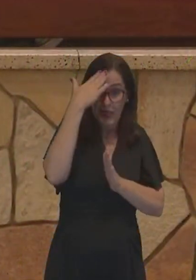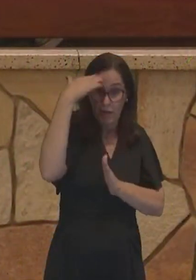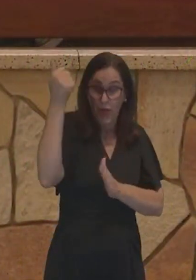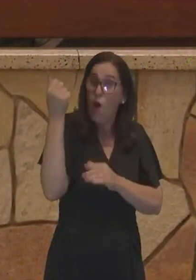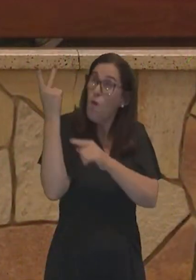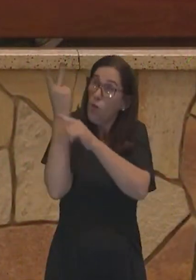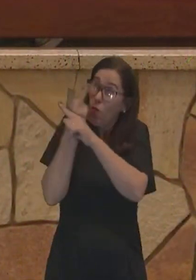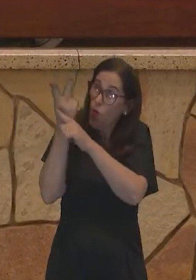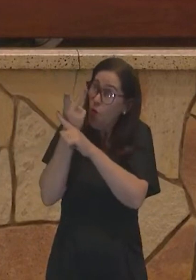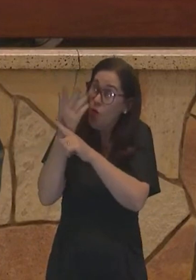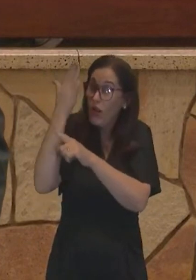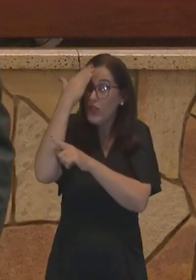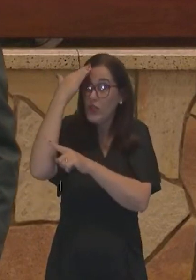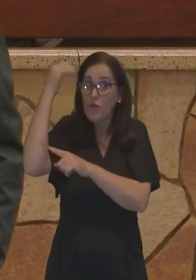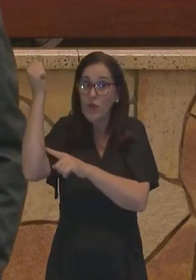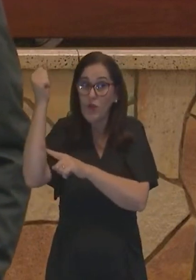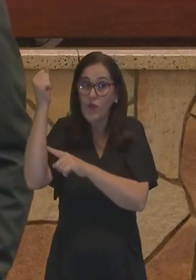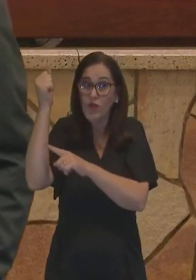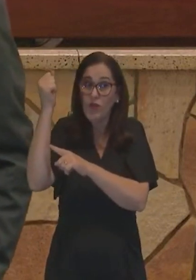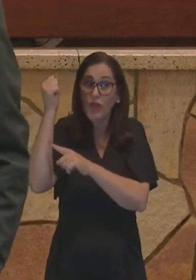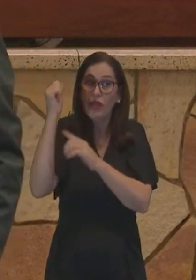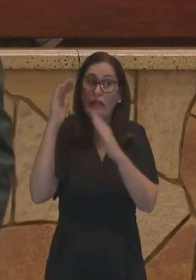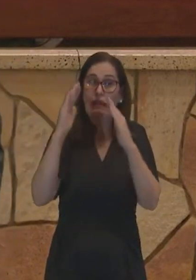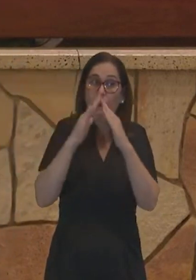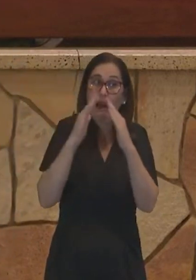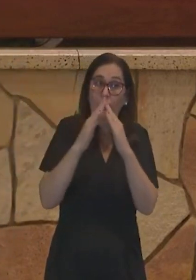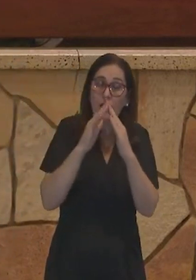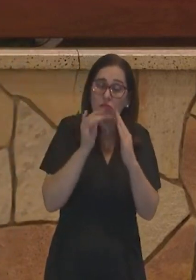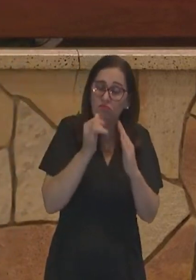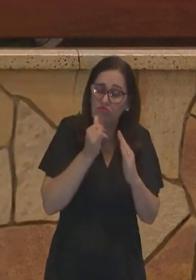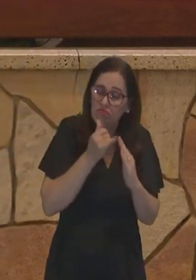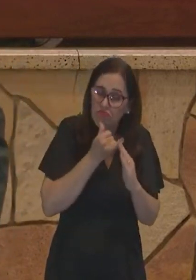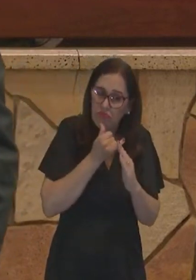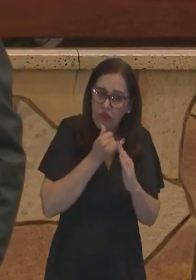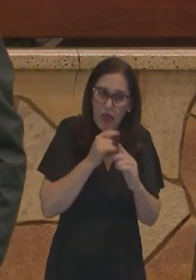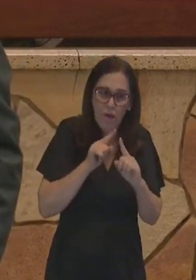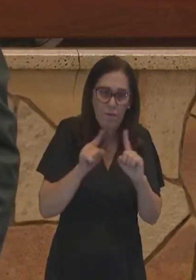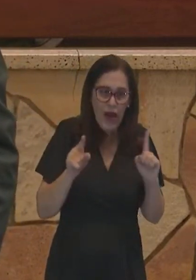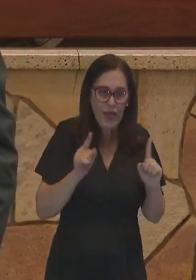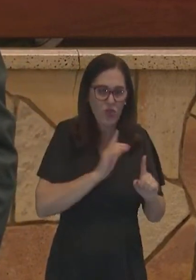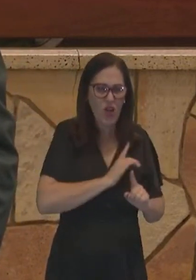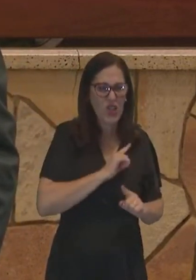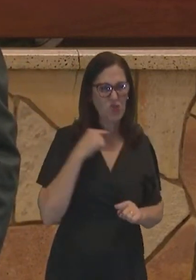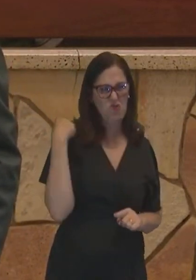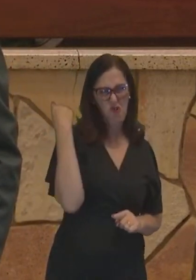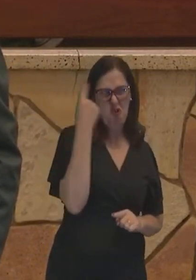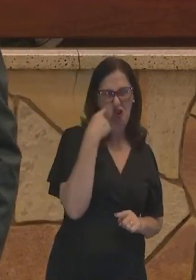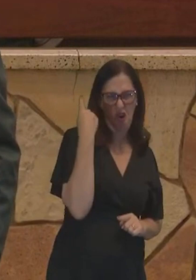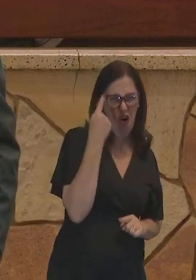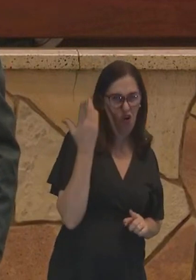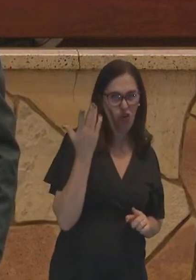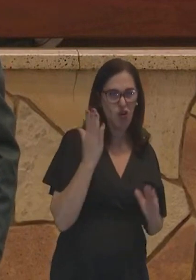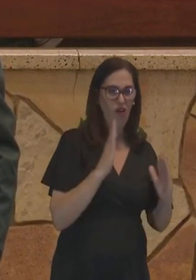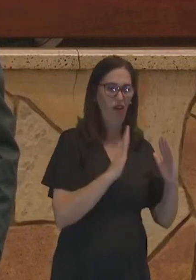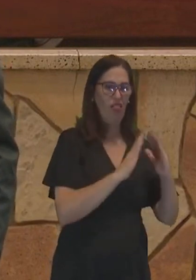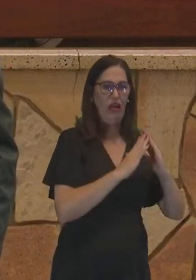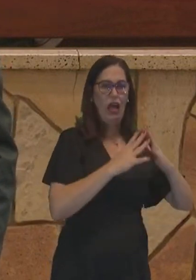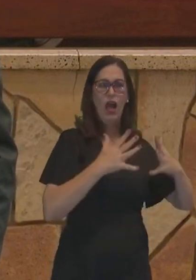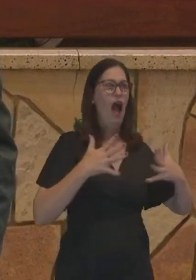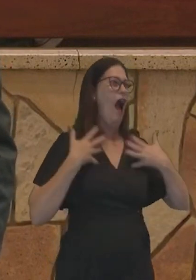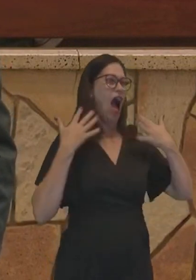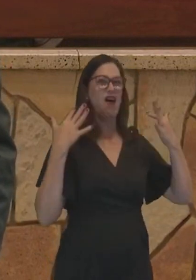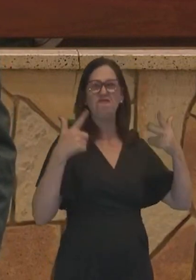busca a sabedoria está na casa do luto, mas o coração dos insensatos na casa da